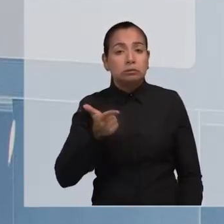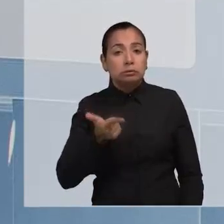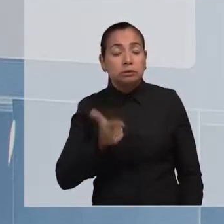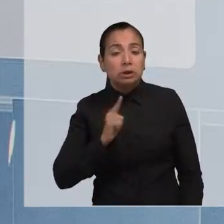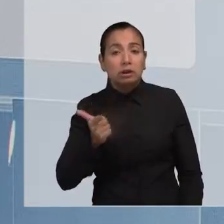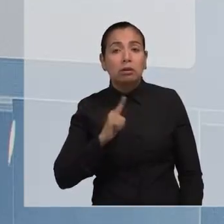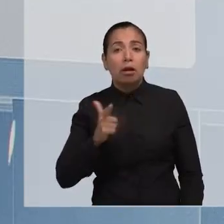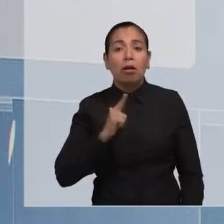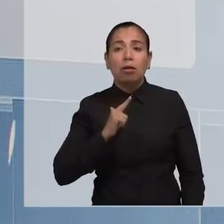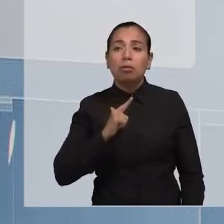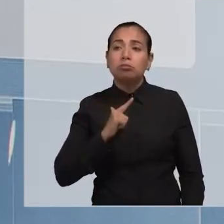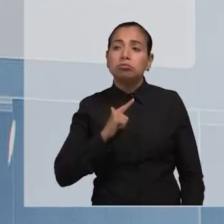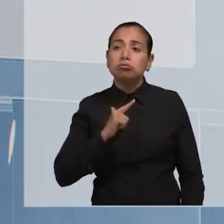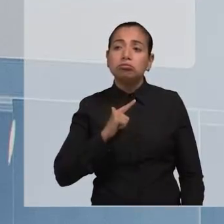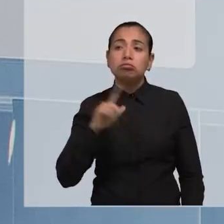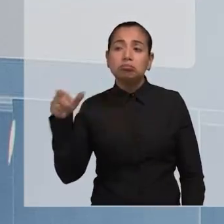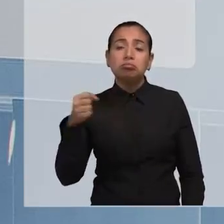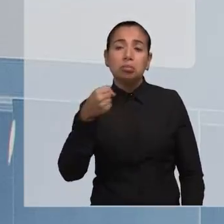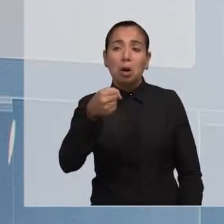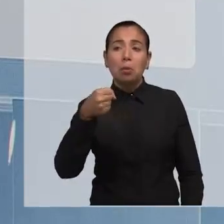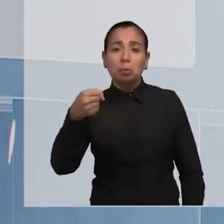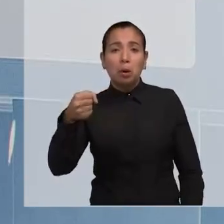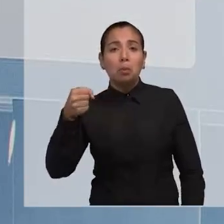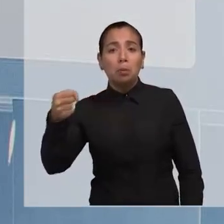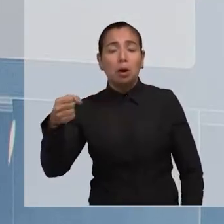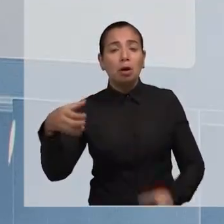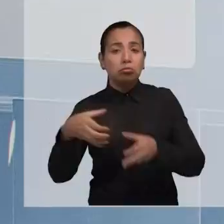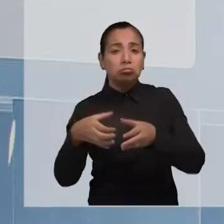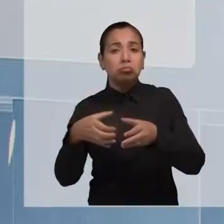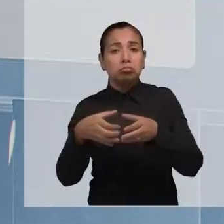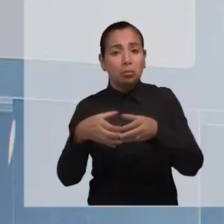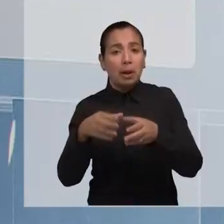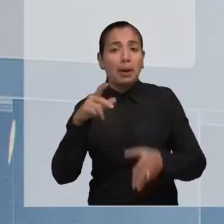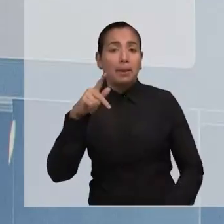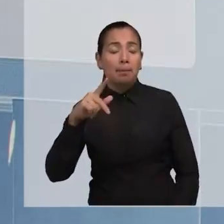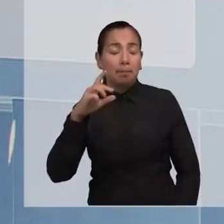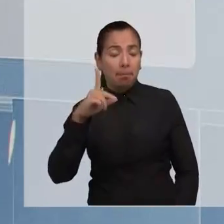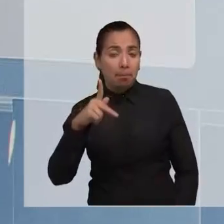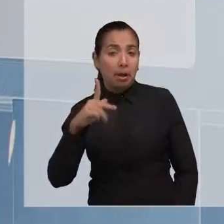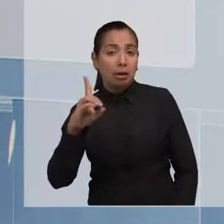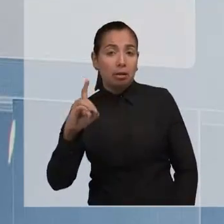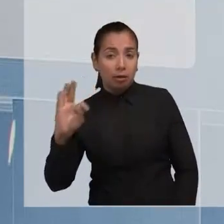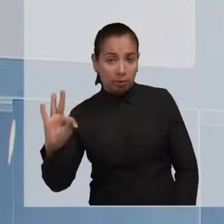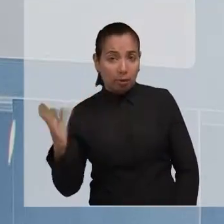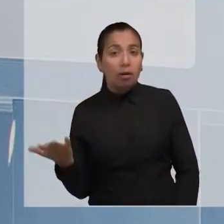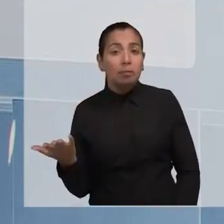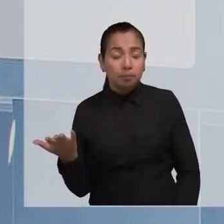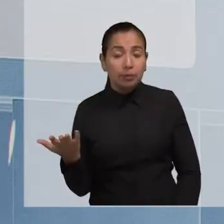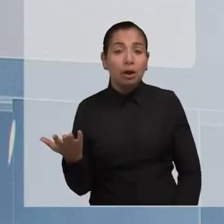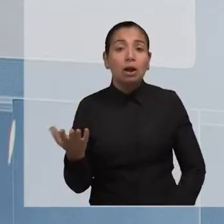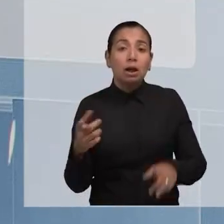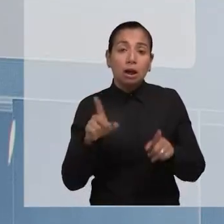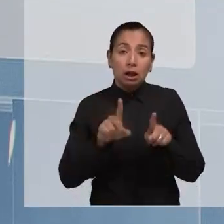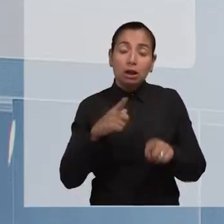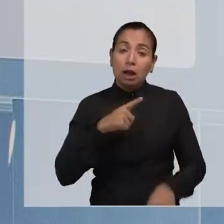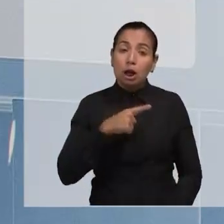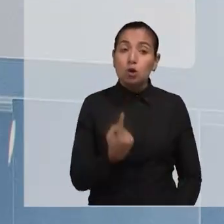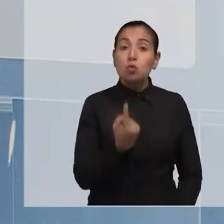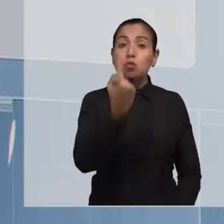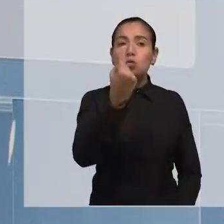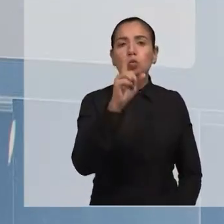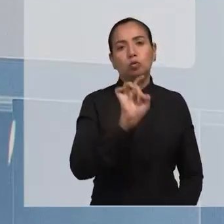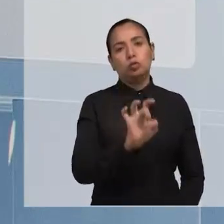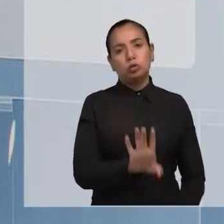apoiariam os dois. Apoiariam O Cid oficialmente com o PDT e extraoficialmente com o Eunício de Oliveira. O jornal